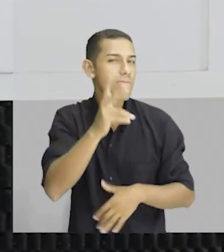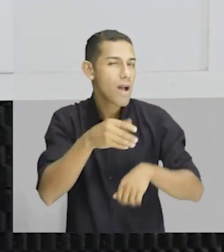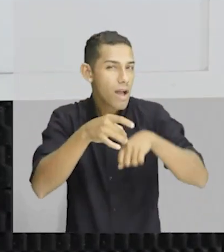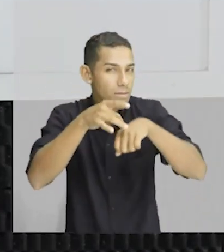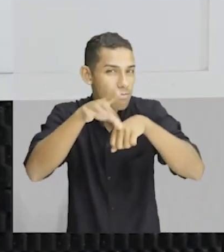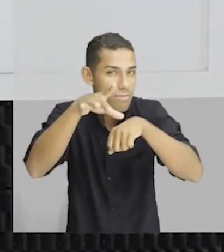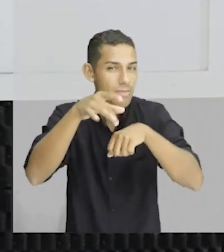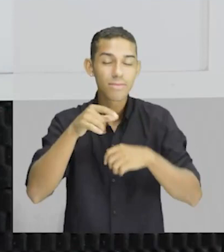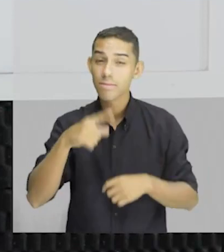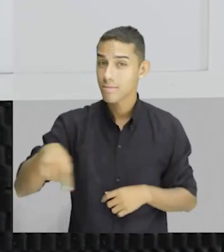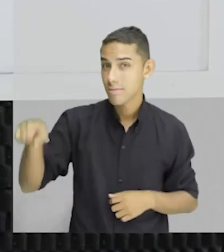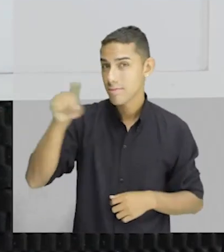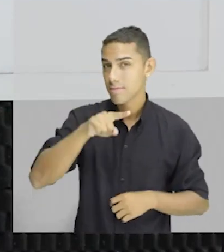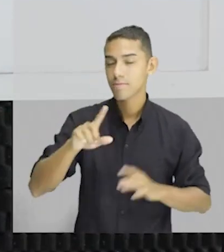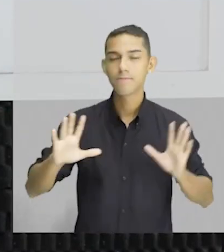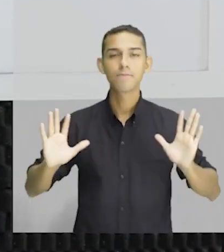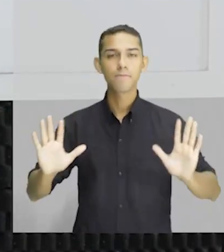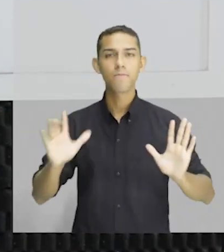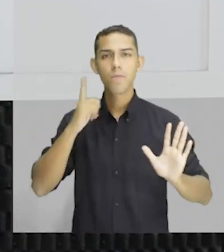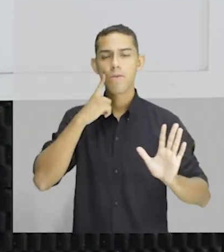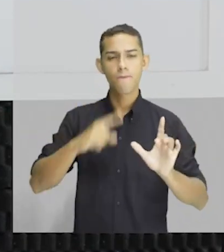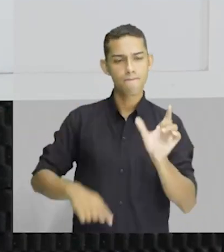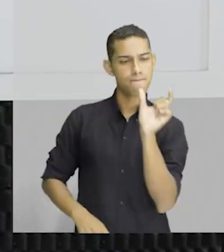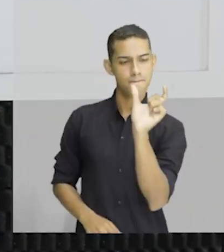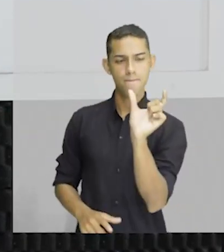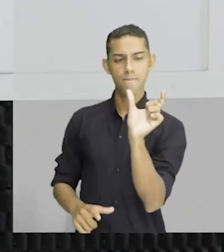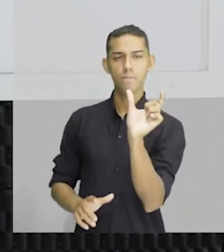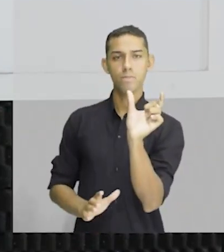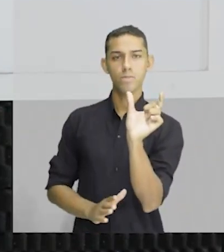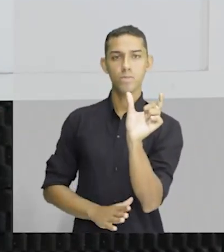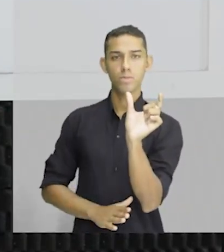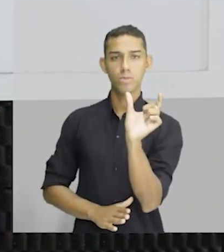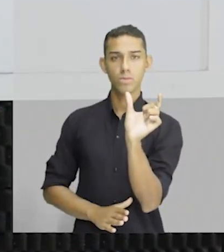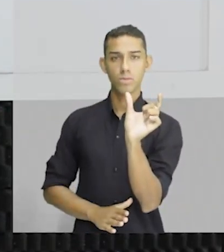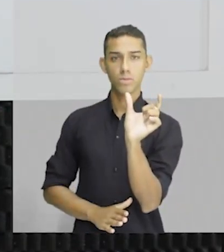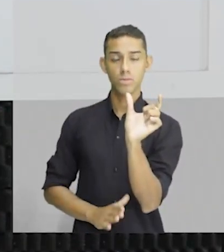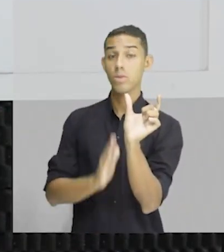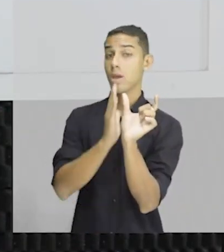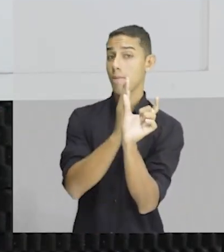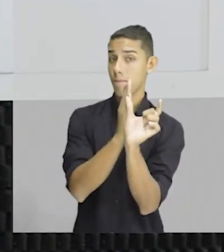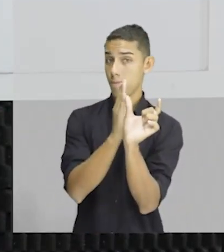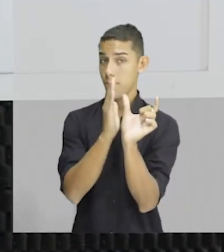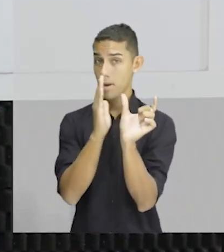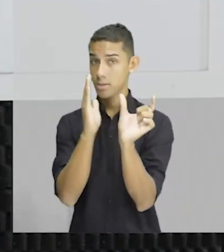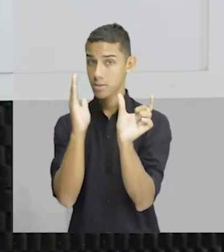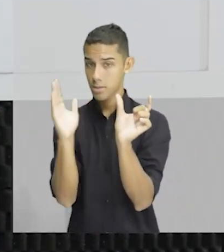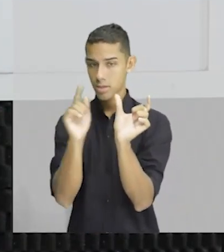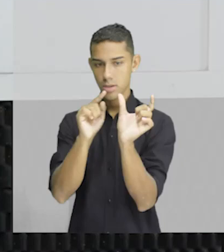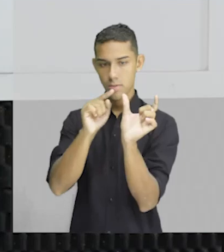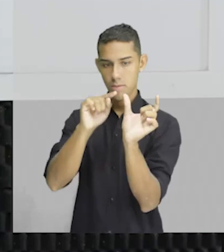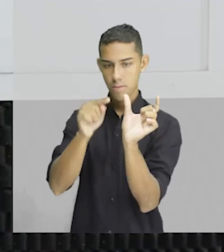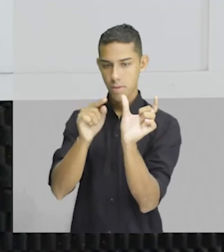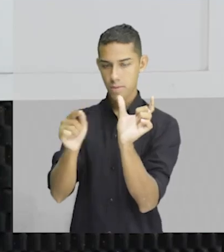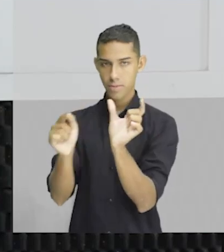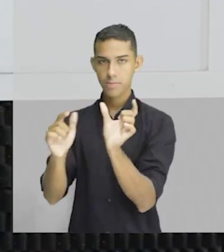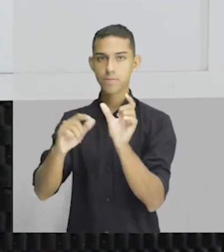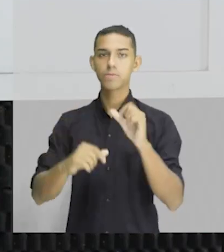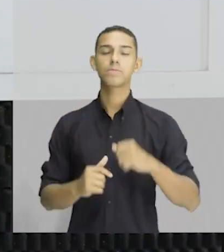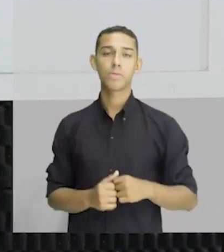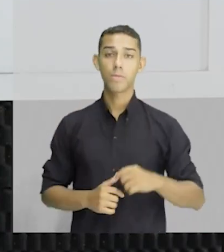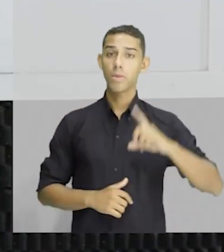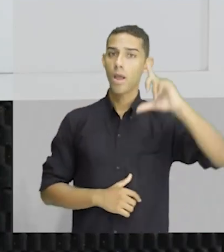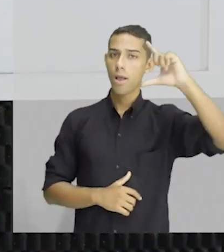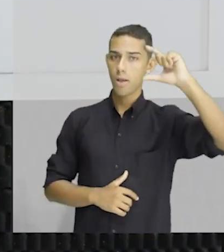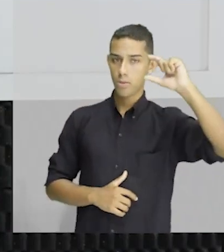turma? Veja só, quando a vírgula se movimentar para direita, você vai diminuir valores